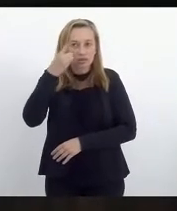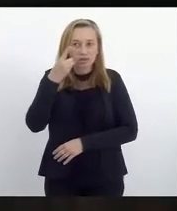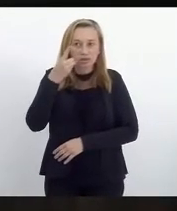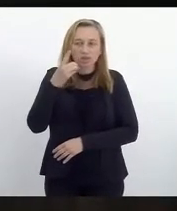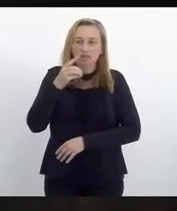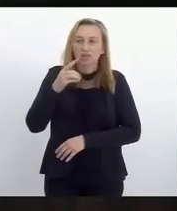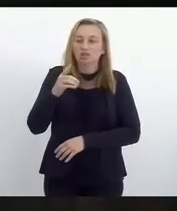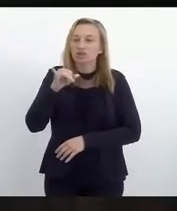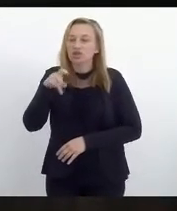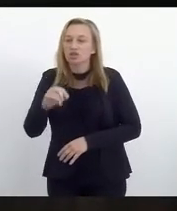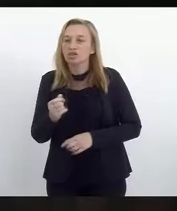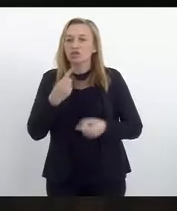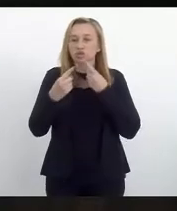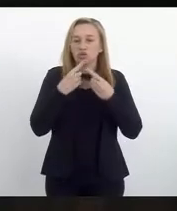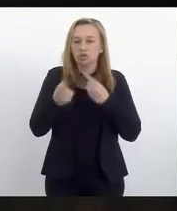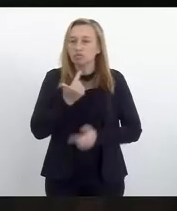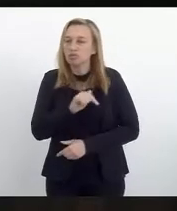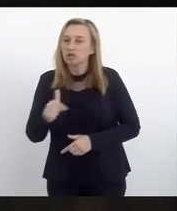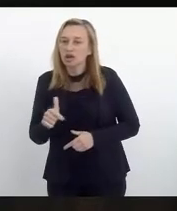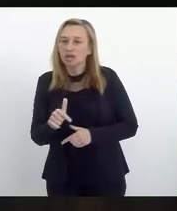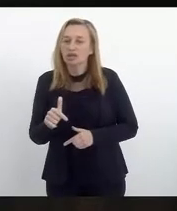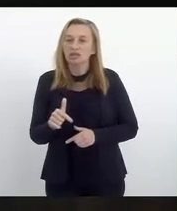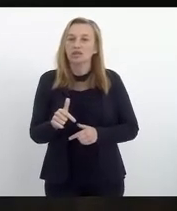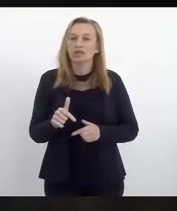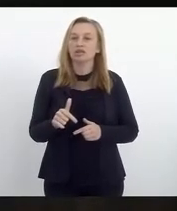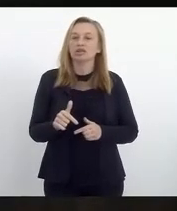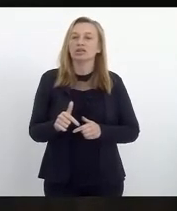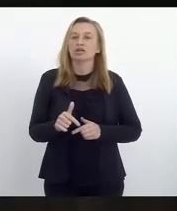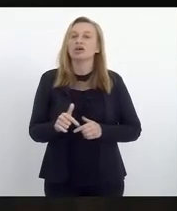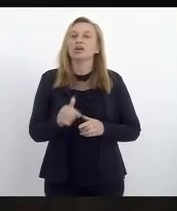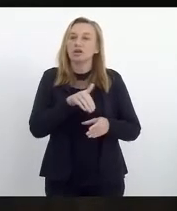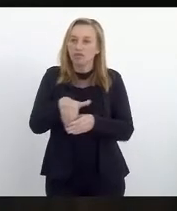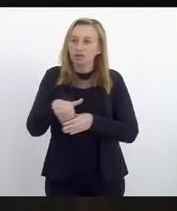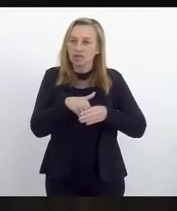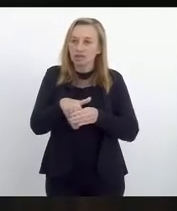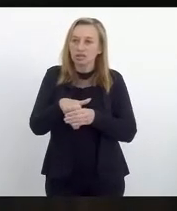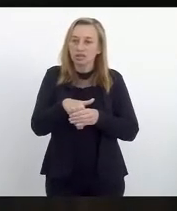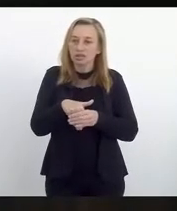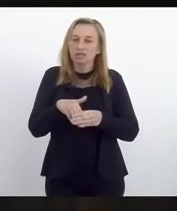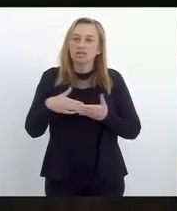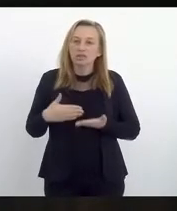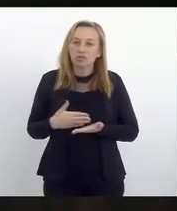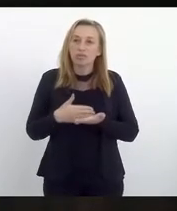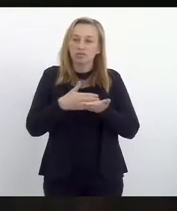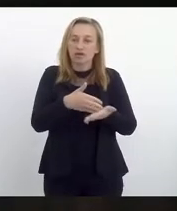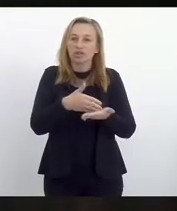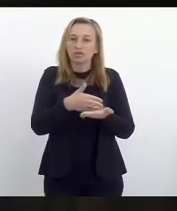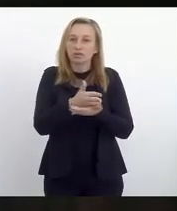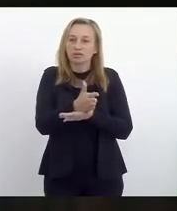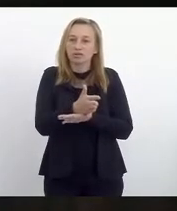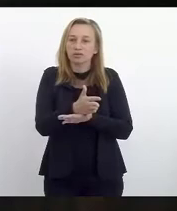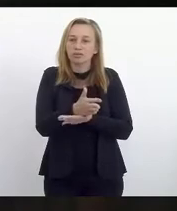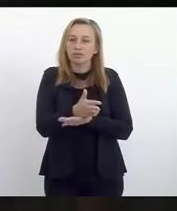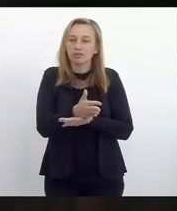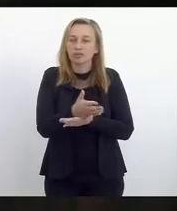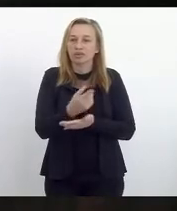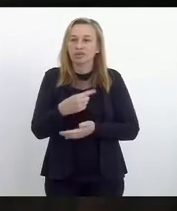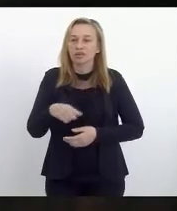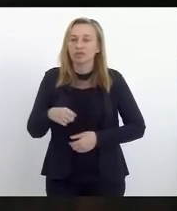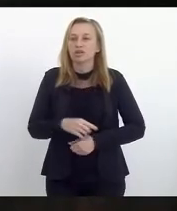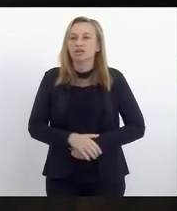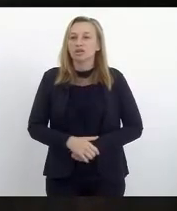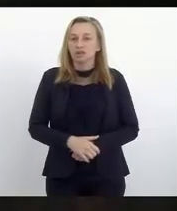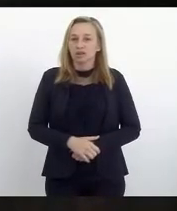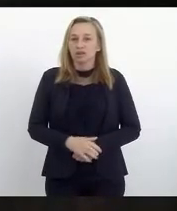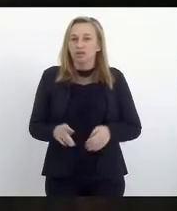Dica. Em discussão, não havendo quem queira discutir, encerrada a discussão. Em votação, os senhores que aprovam, permaneçam como estão. Aprovado, vai à